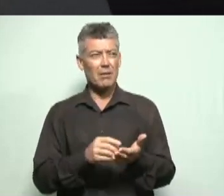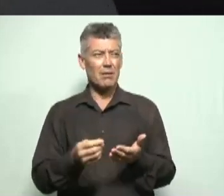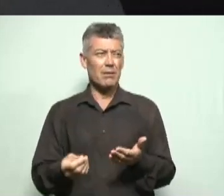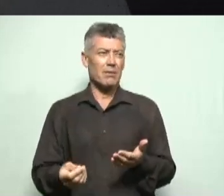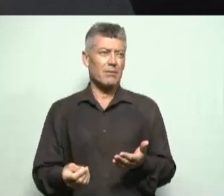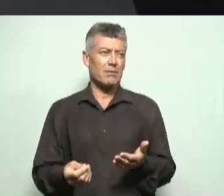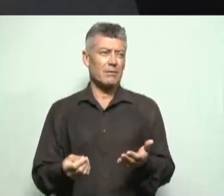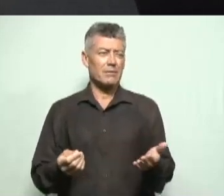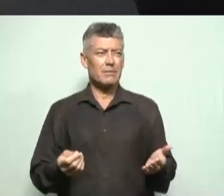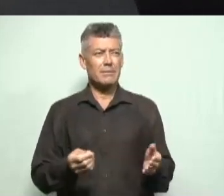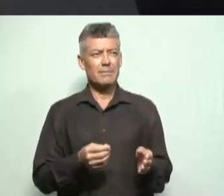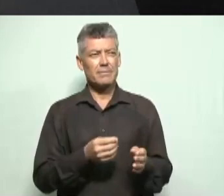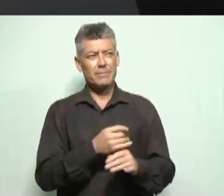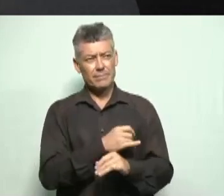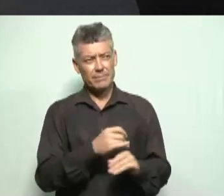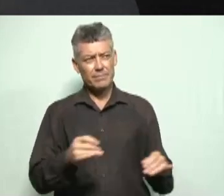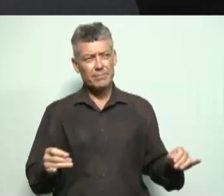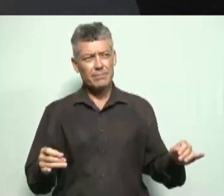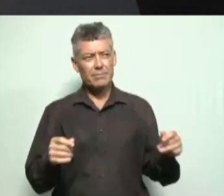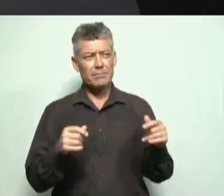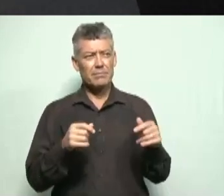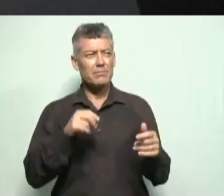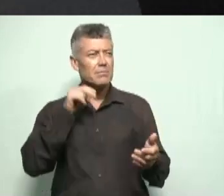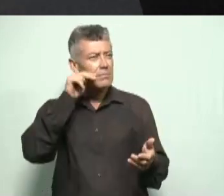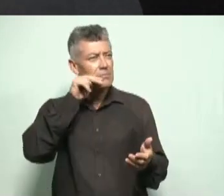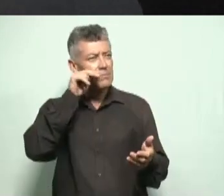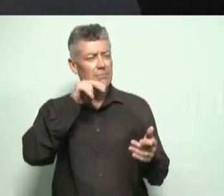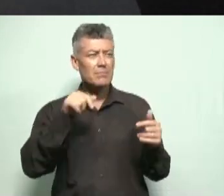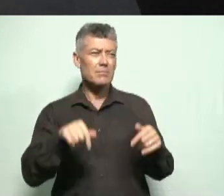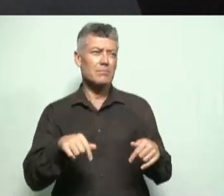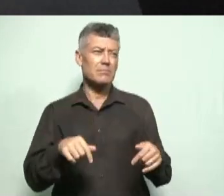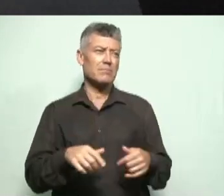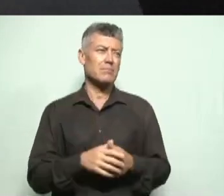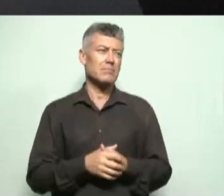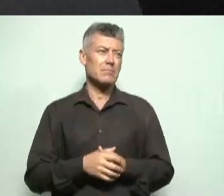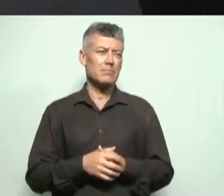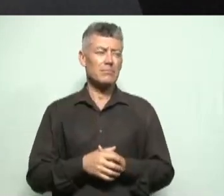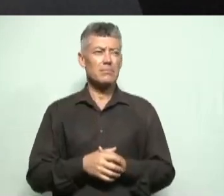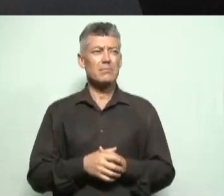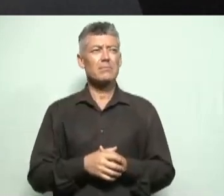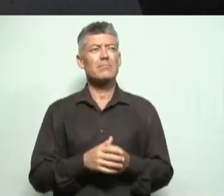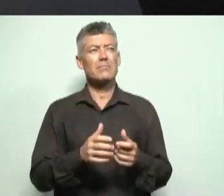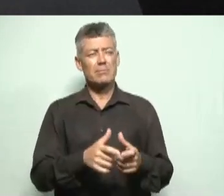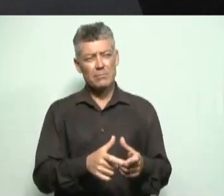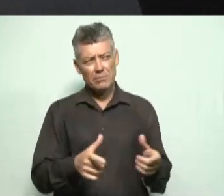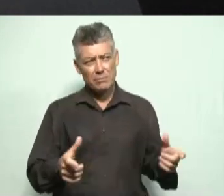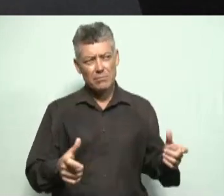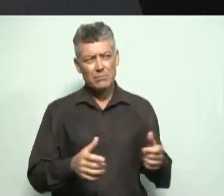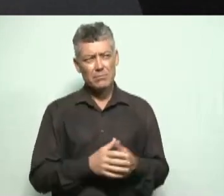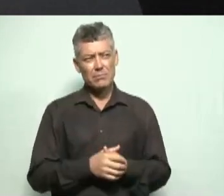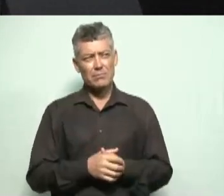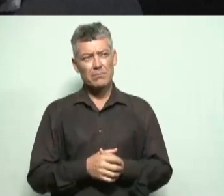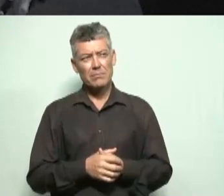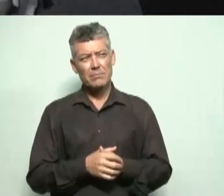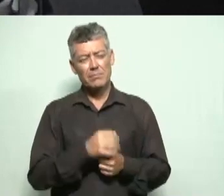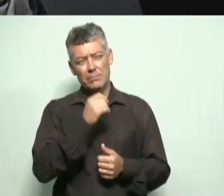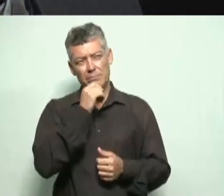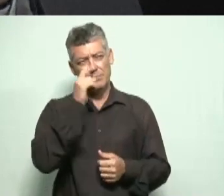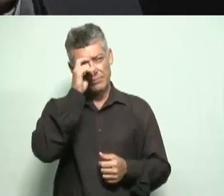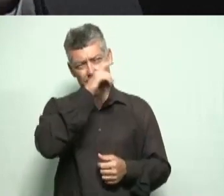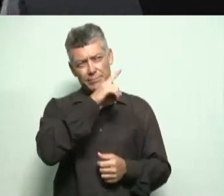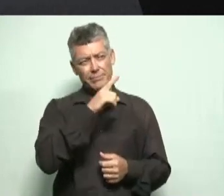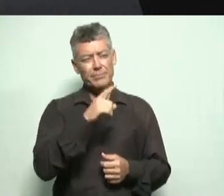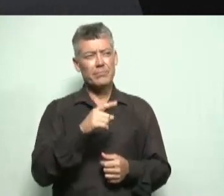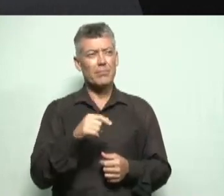incentivo à doação de sangue aqui no município Natal, já para aumentar, expandir e que a gente não tenha mais dificuldades em